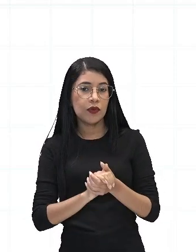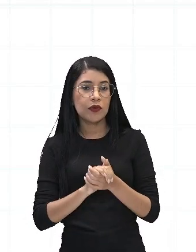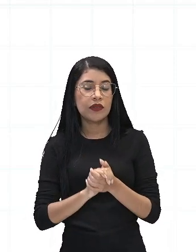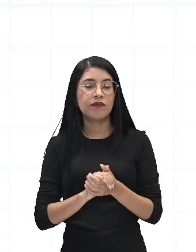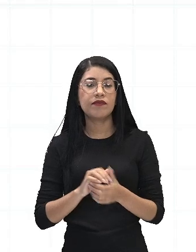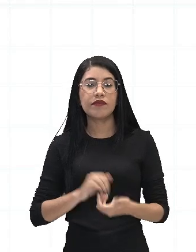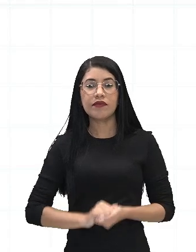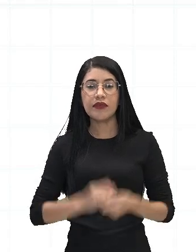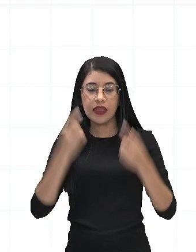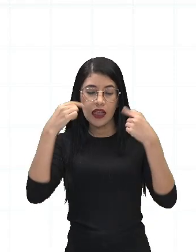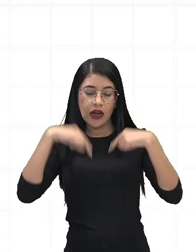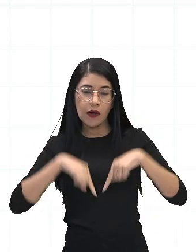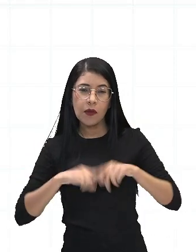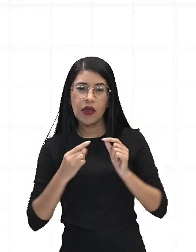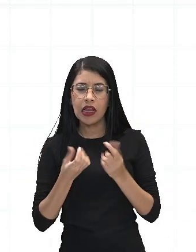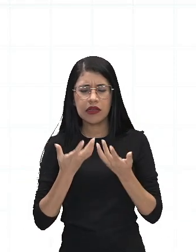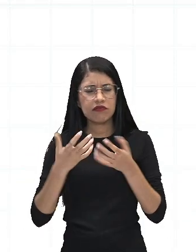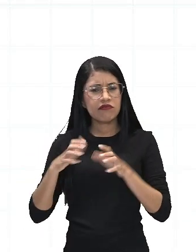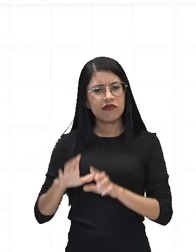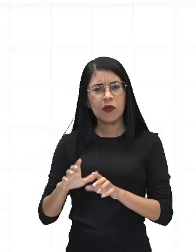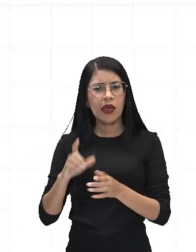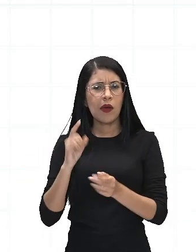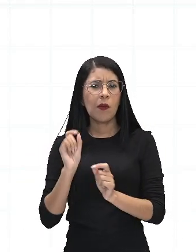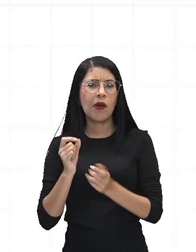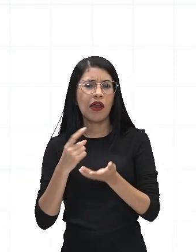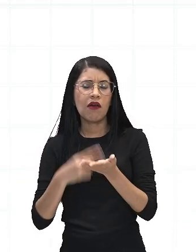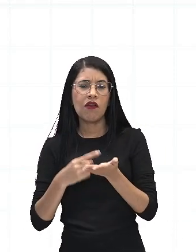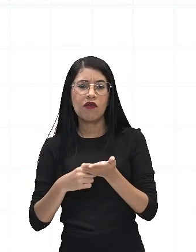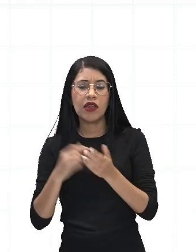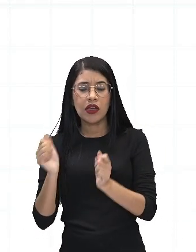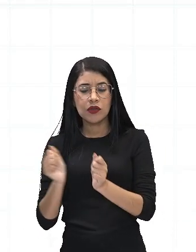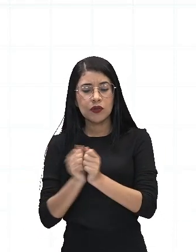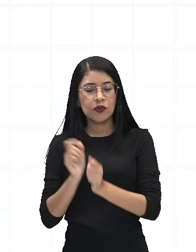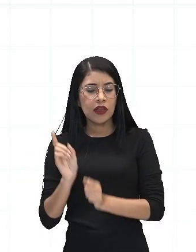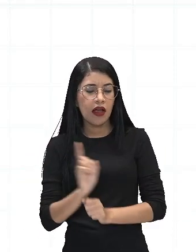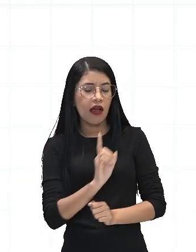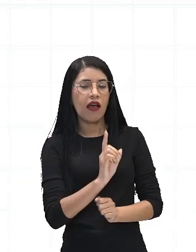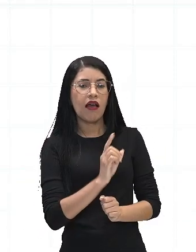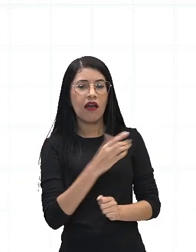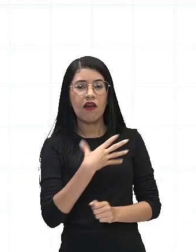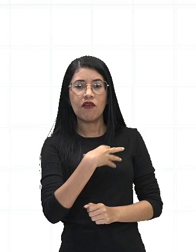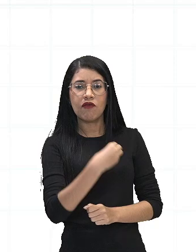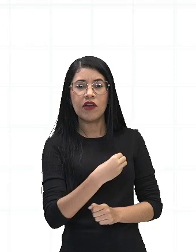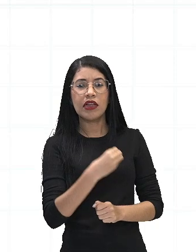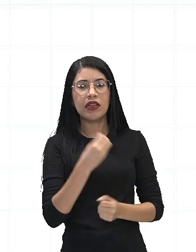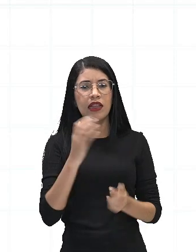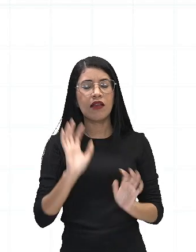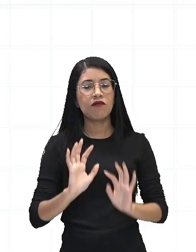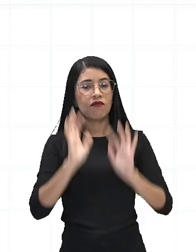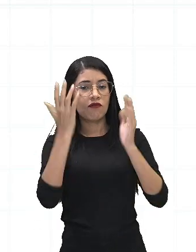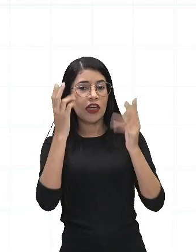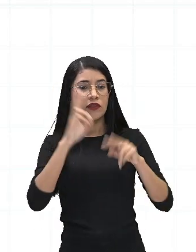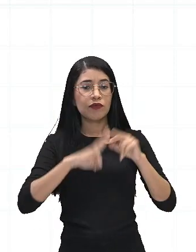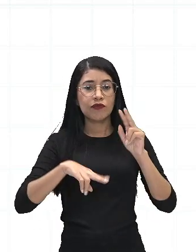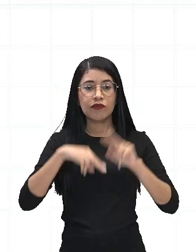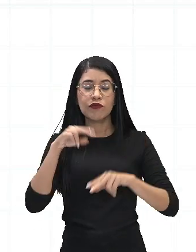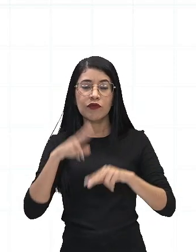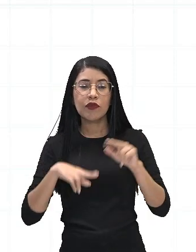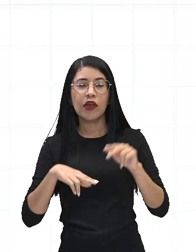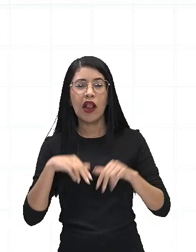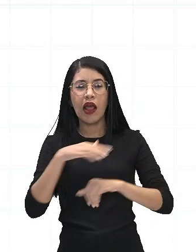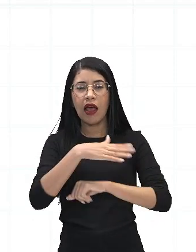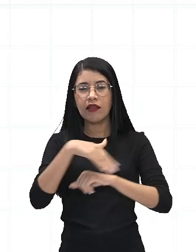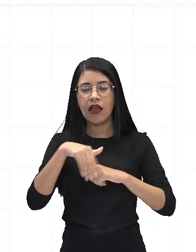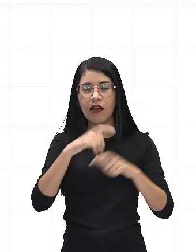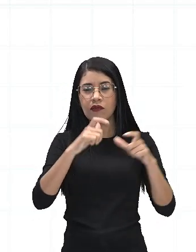Gabriela, quando ele recusa seu convite para ir com a filha para a festa junina na vila de pescadores